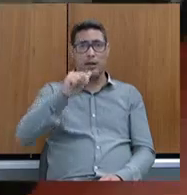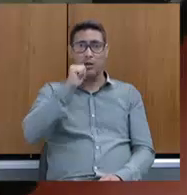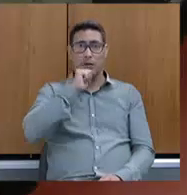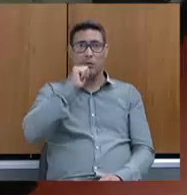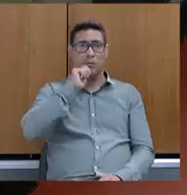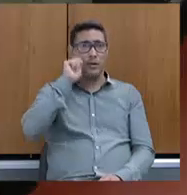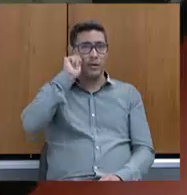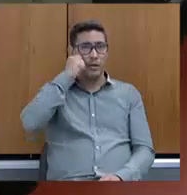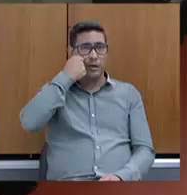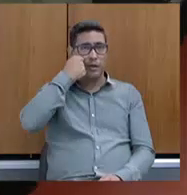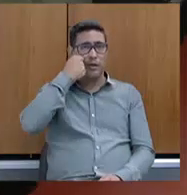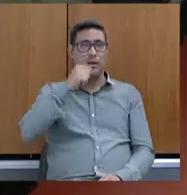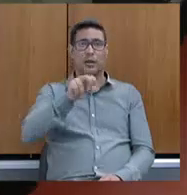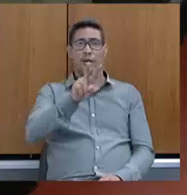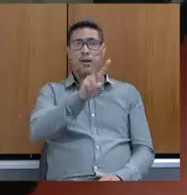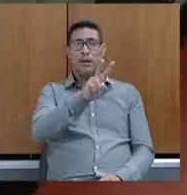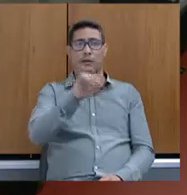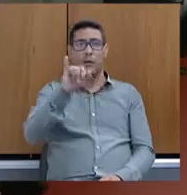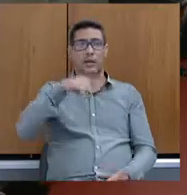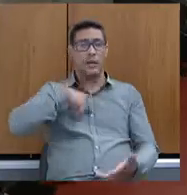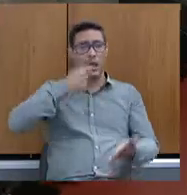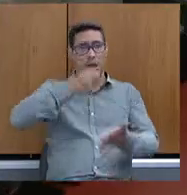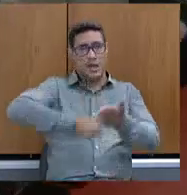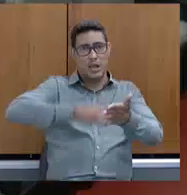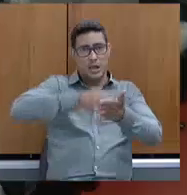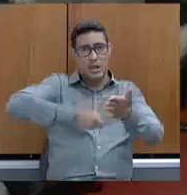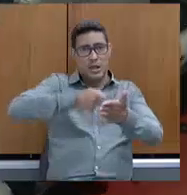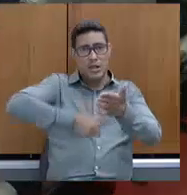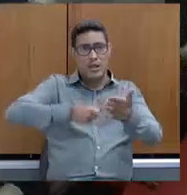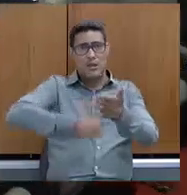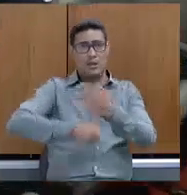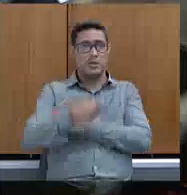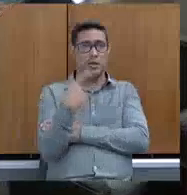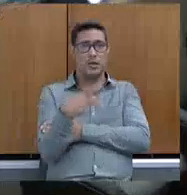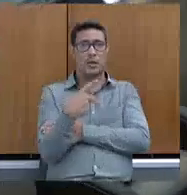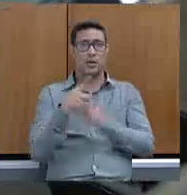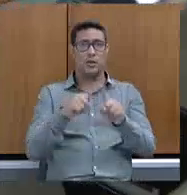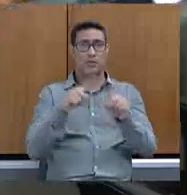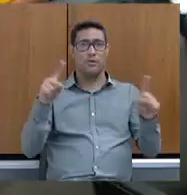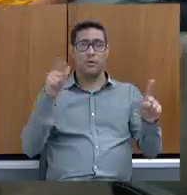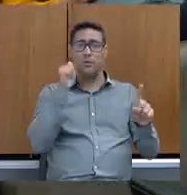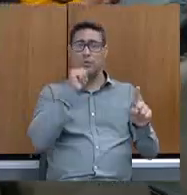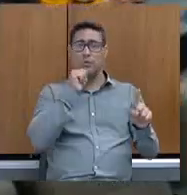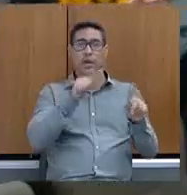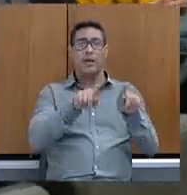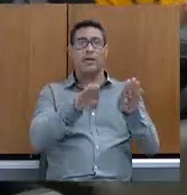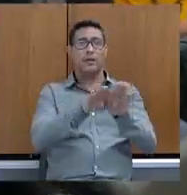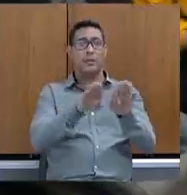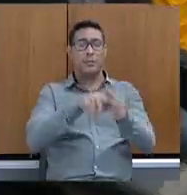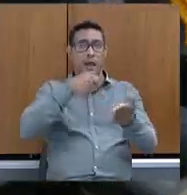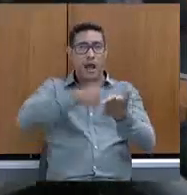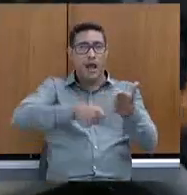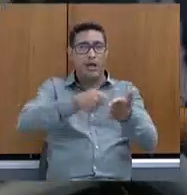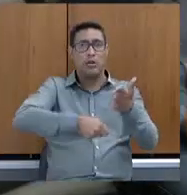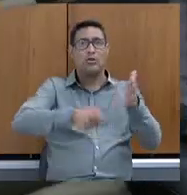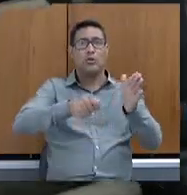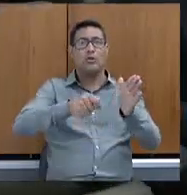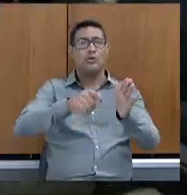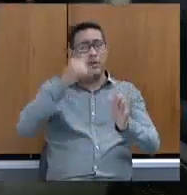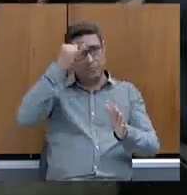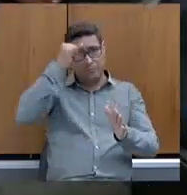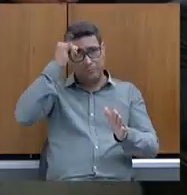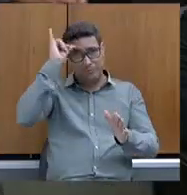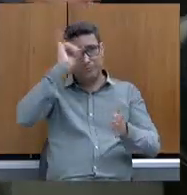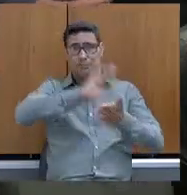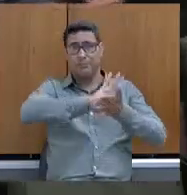que vai compor com a gente a bancada de resistência aqui nessa casa não só por fato ser mulher mas a luta antirracista a luta de fortalecimento de política